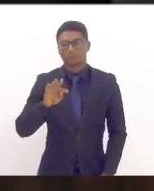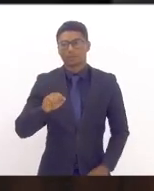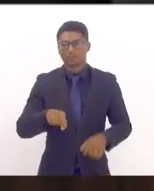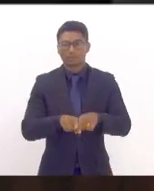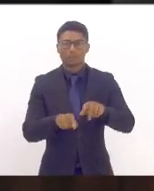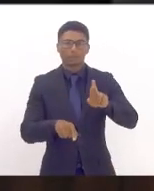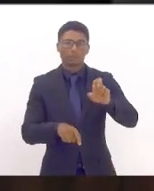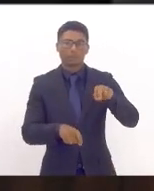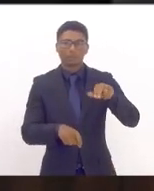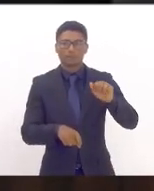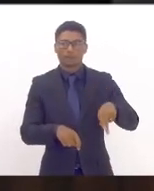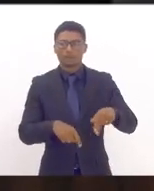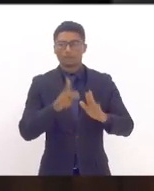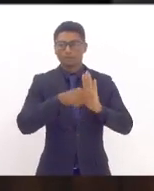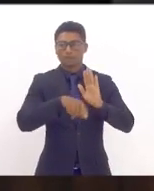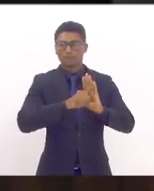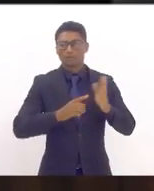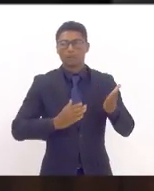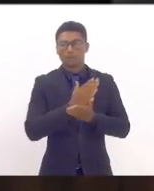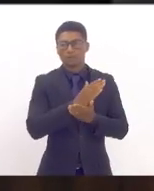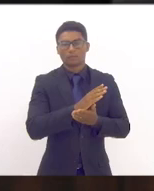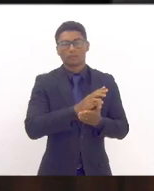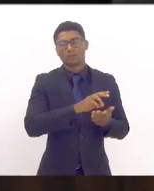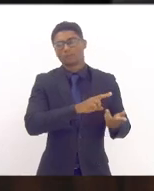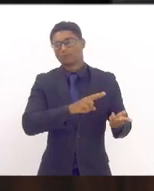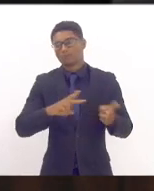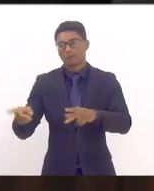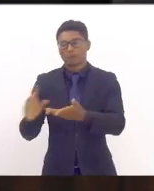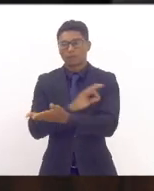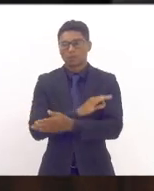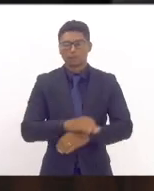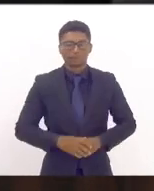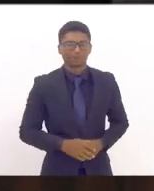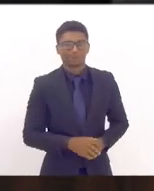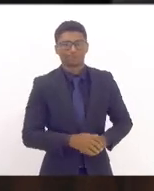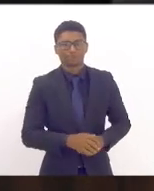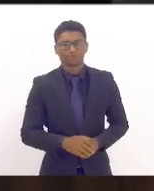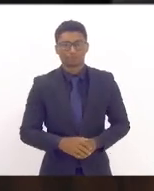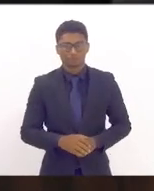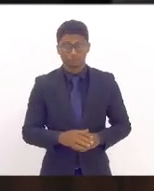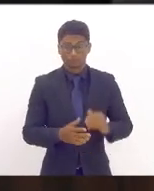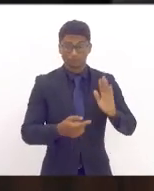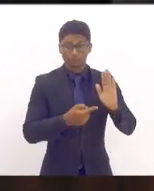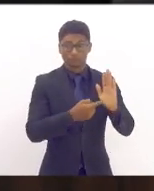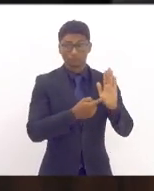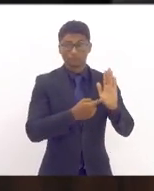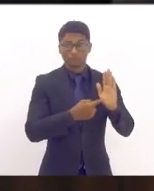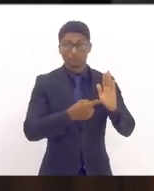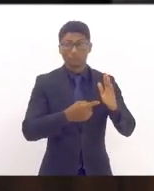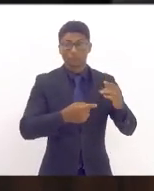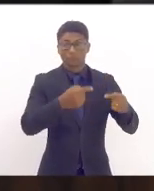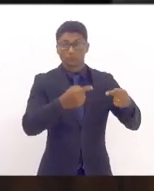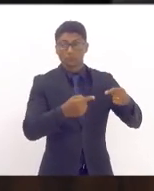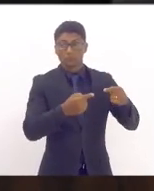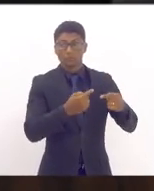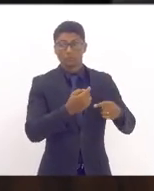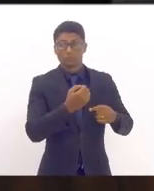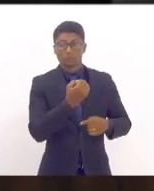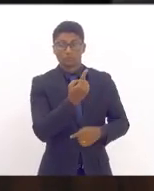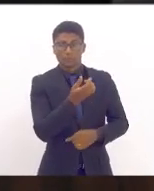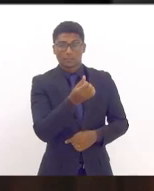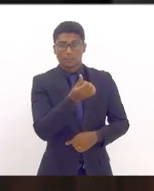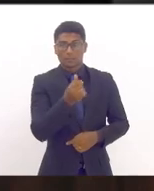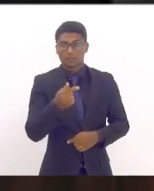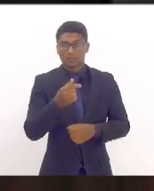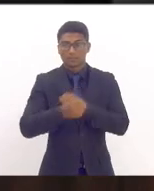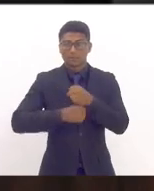projeto foi aprovado vai ao autógrafo entre a imitação ordinária em discussão única projeto de resolução 1667 de